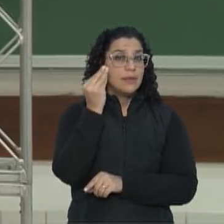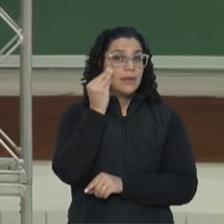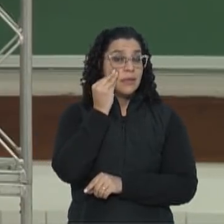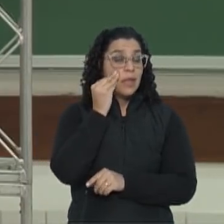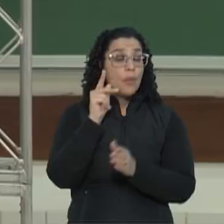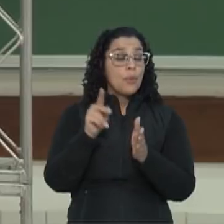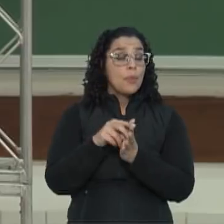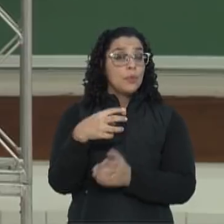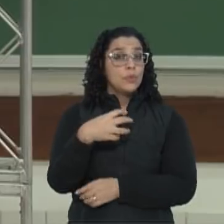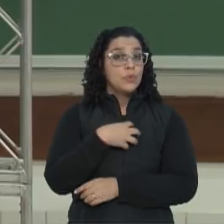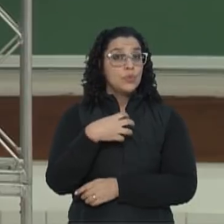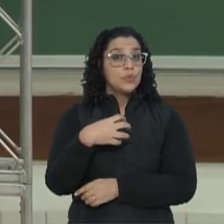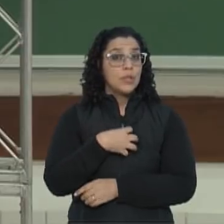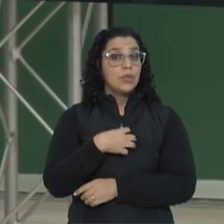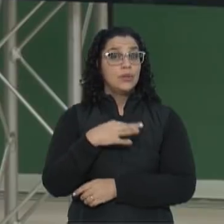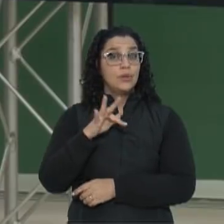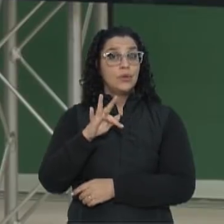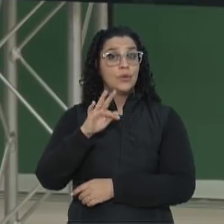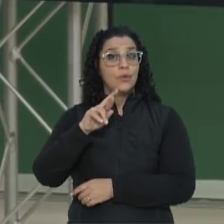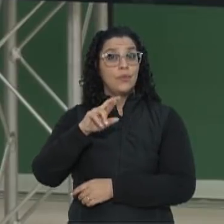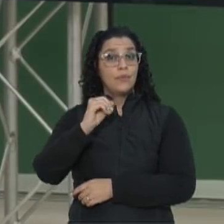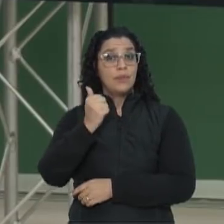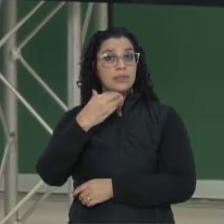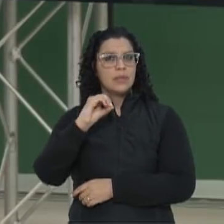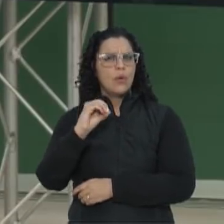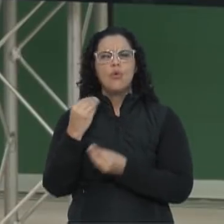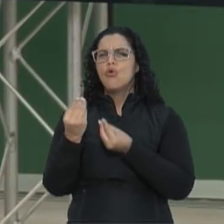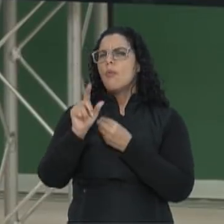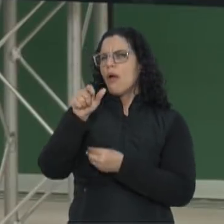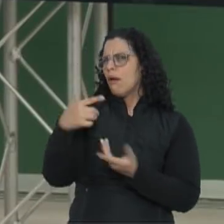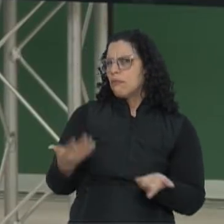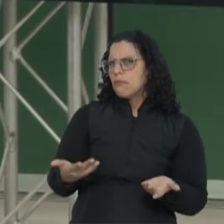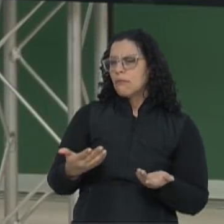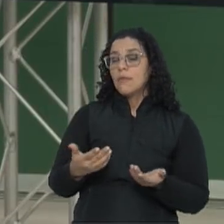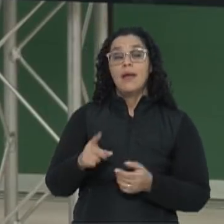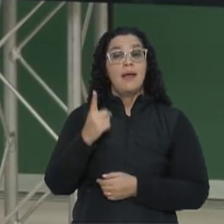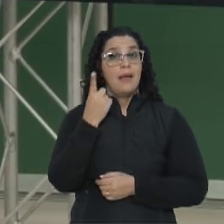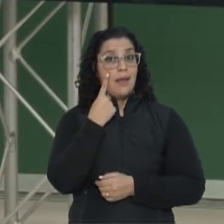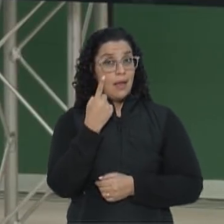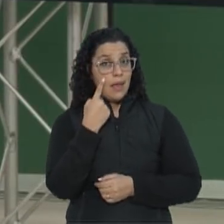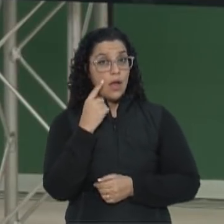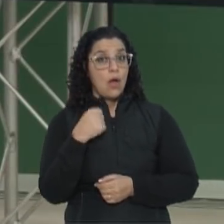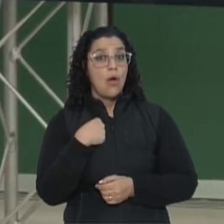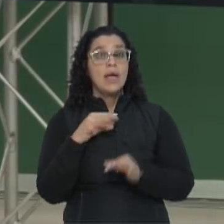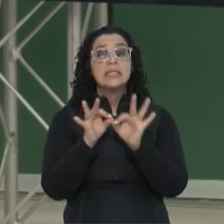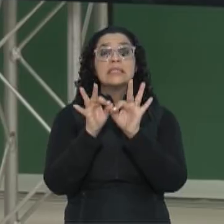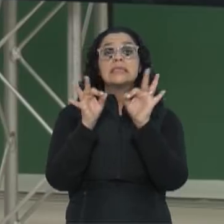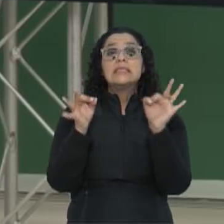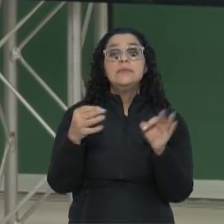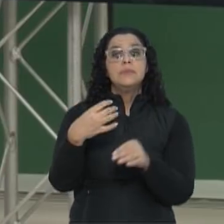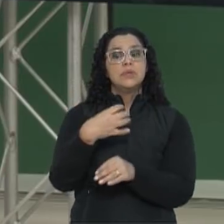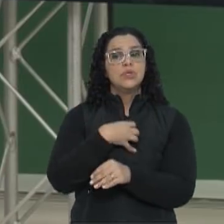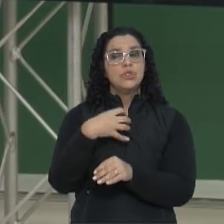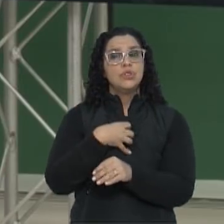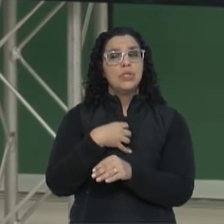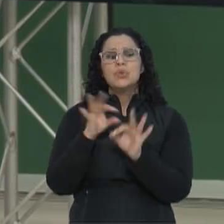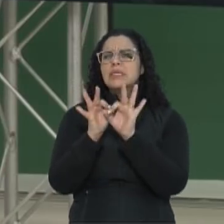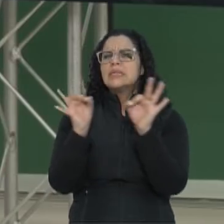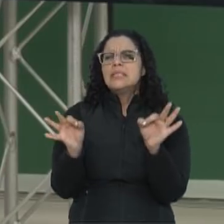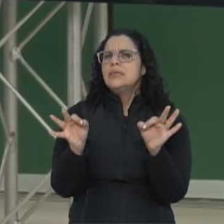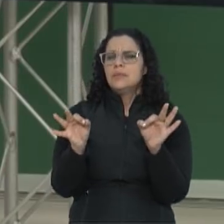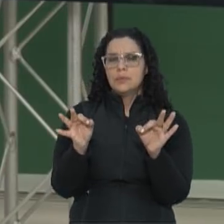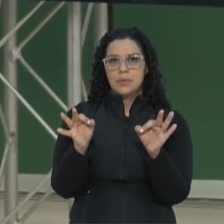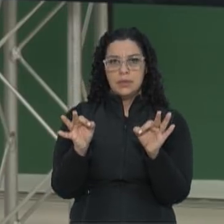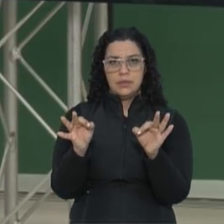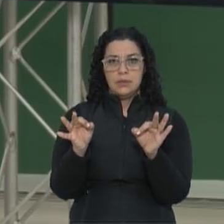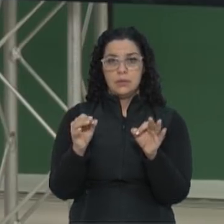forma fracionária irredutível. Professor, o que é forma fracionária irredutível? Ah, é a forma mais simples que tiver, ou seja,